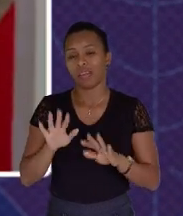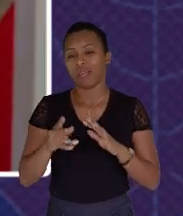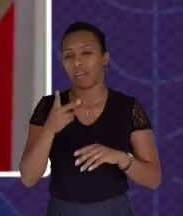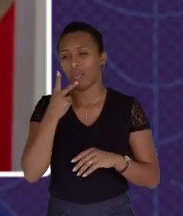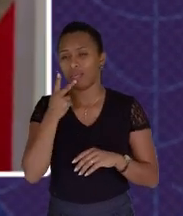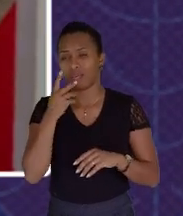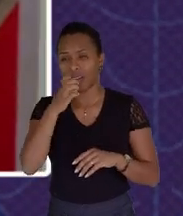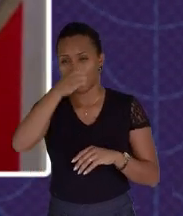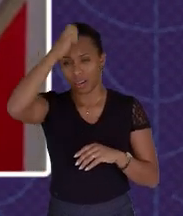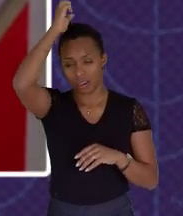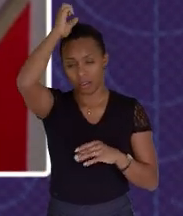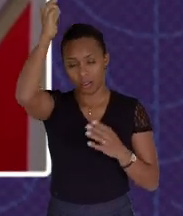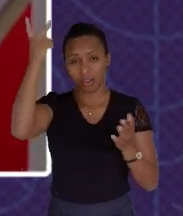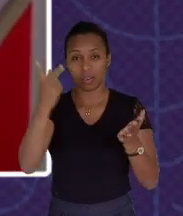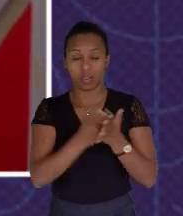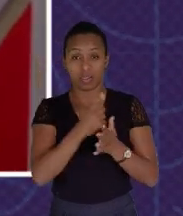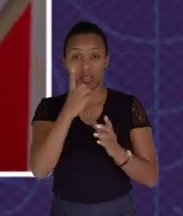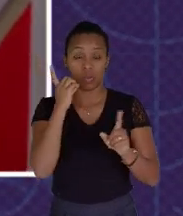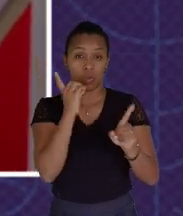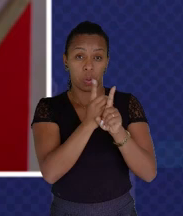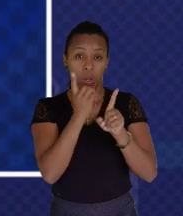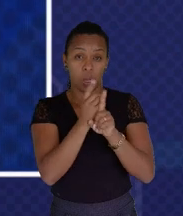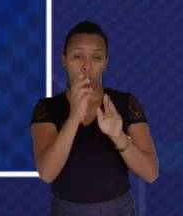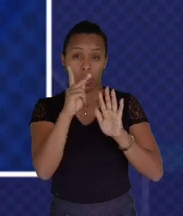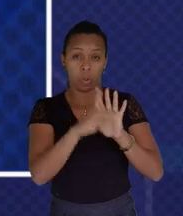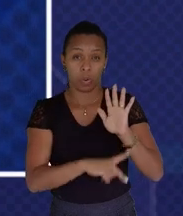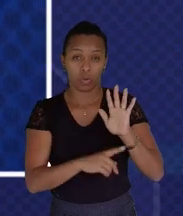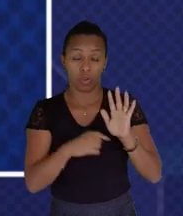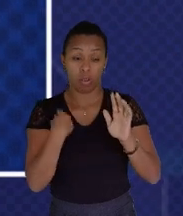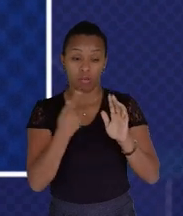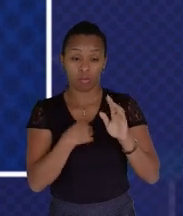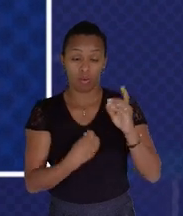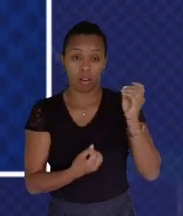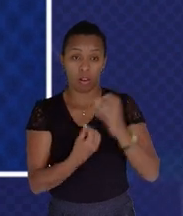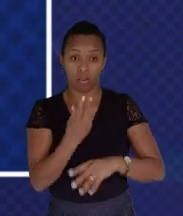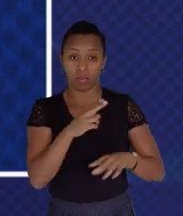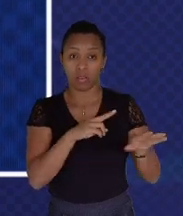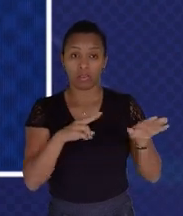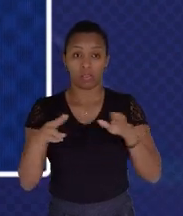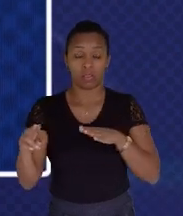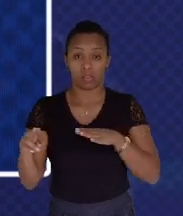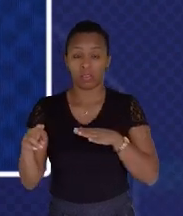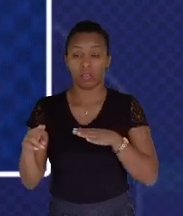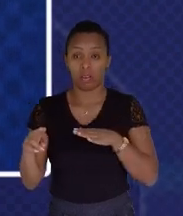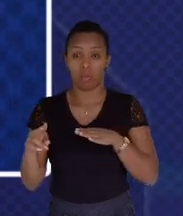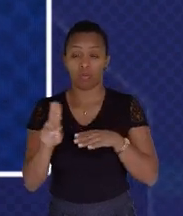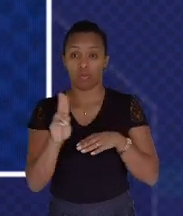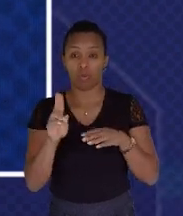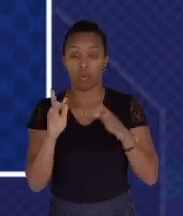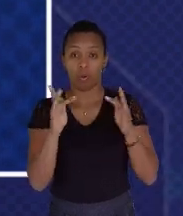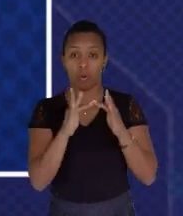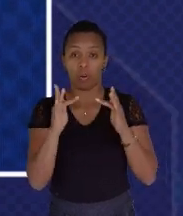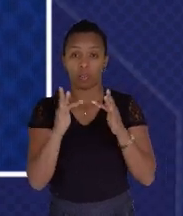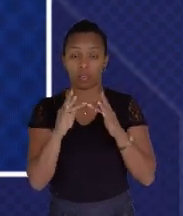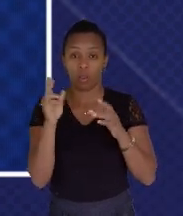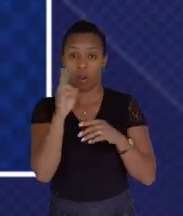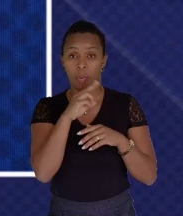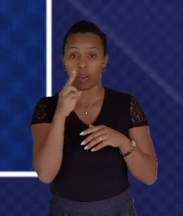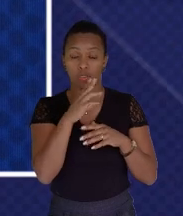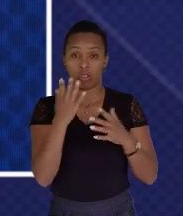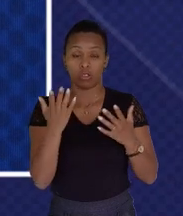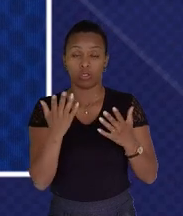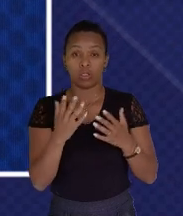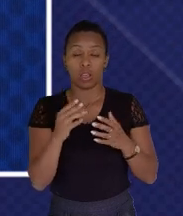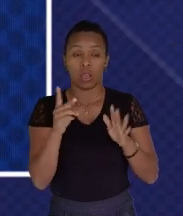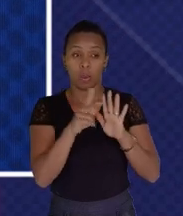Enap, está acontecendo um encontro de um projeto que nós estamos lançando durante a Semana de Inovação, que chama Conexões Emergentes. É um